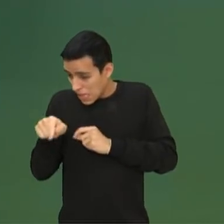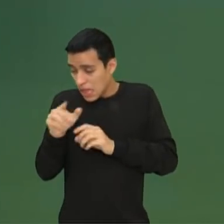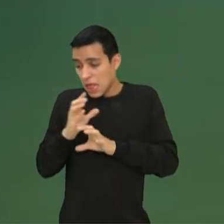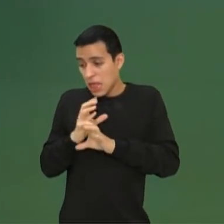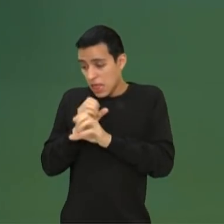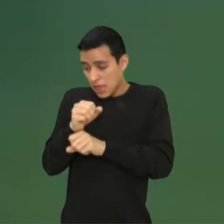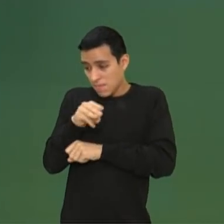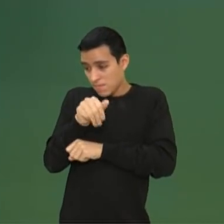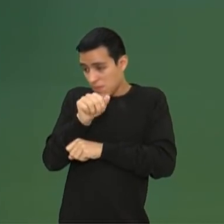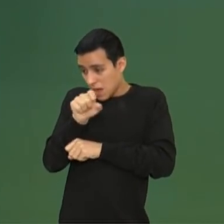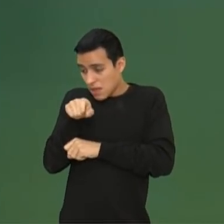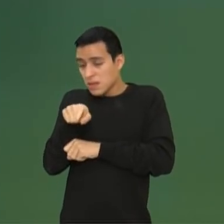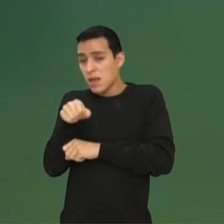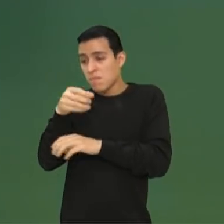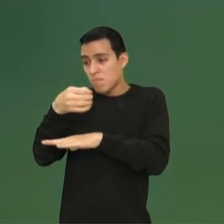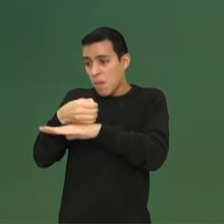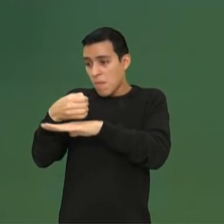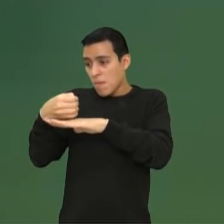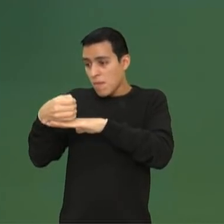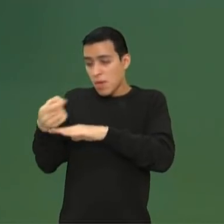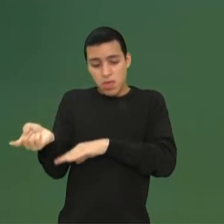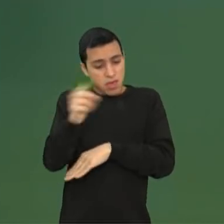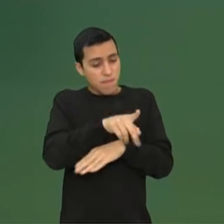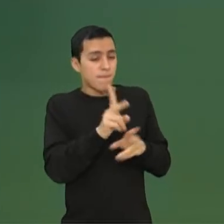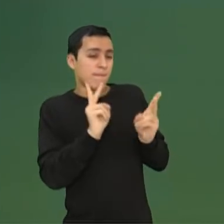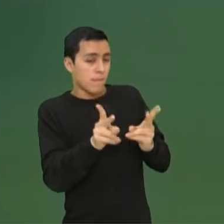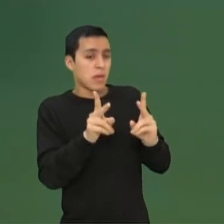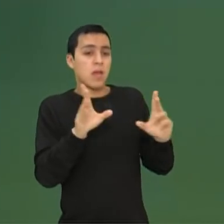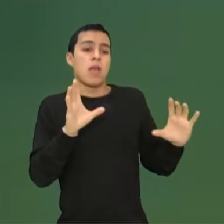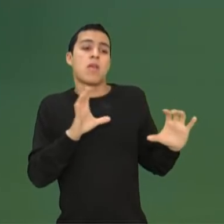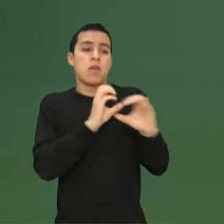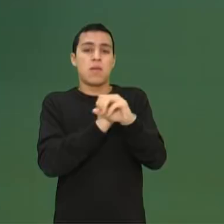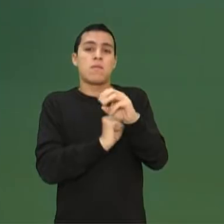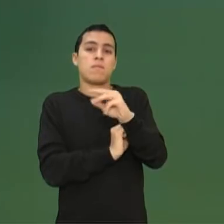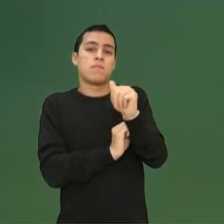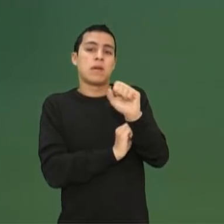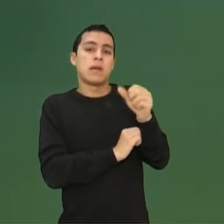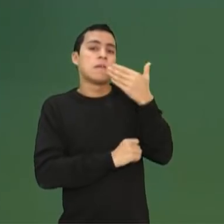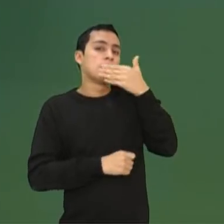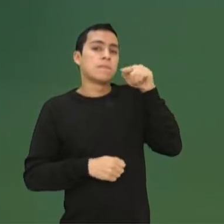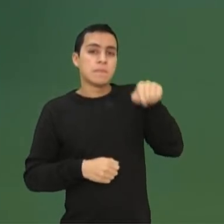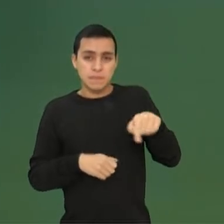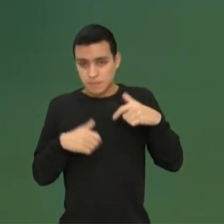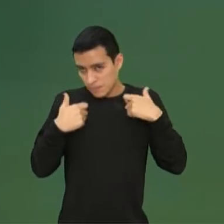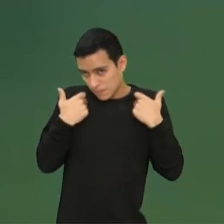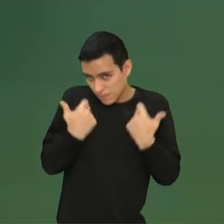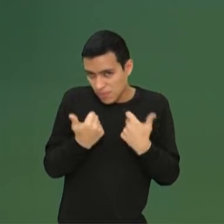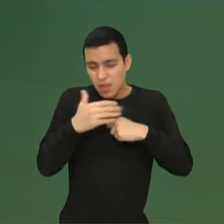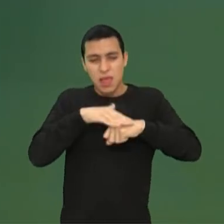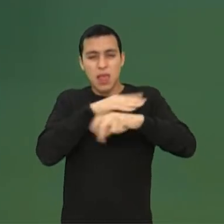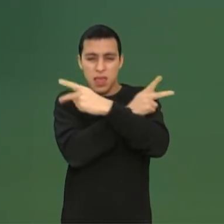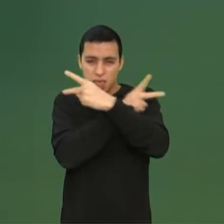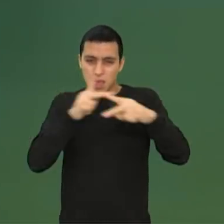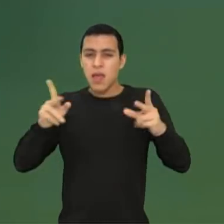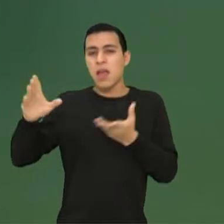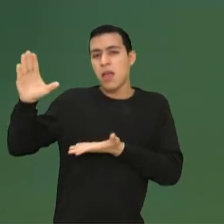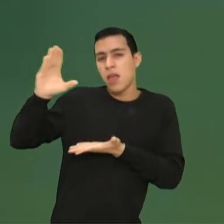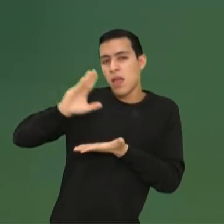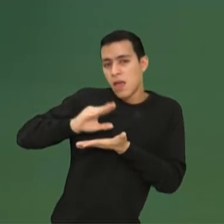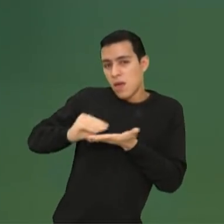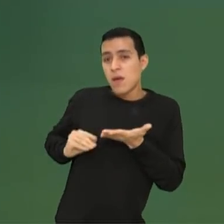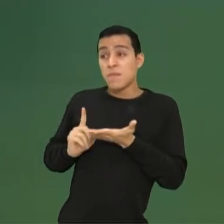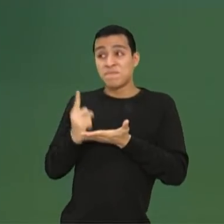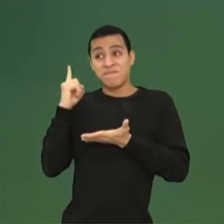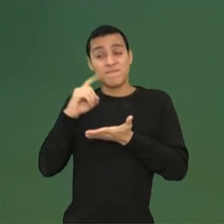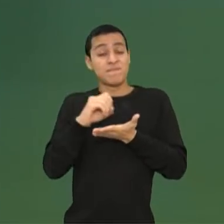massa que eu tenho de pezinhos de um lado é a mesma quantidade de massa de açúcar do outro lado. Vou dar um tempinho para vocês copiarem esse